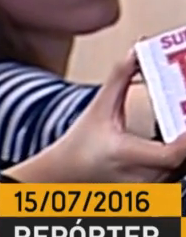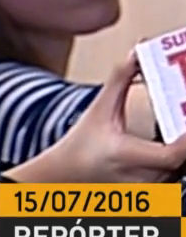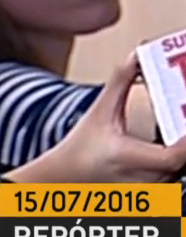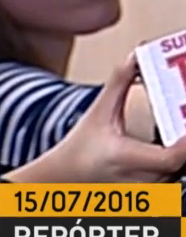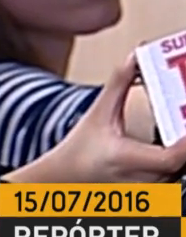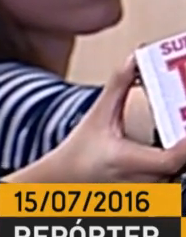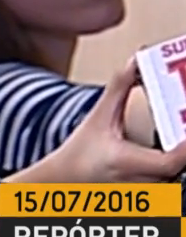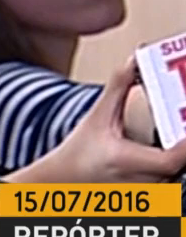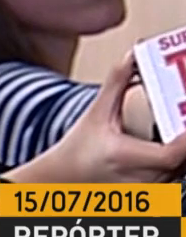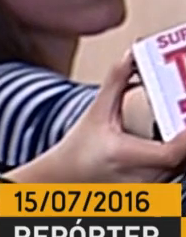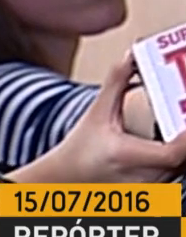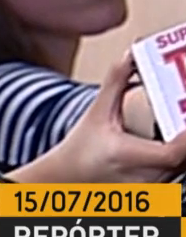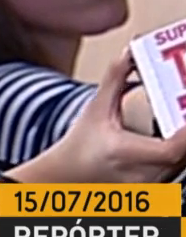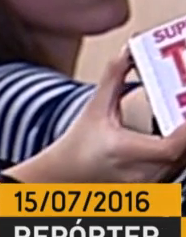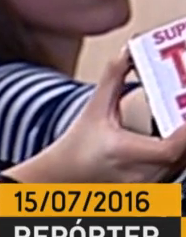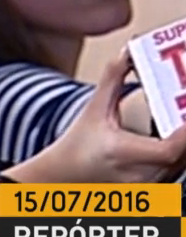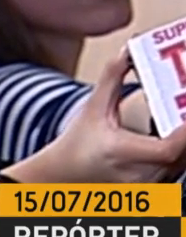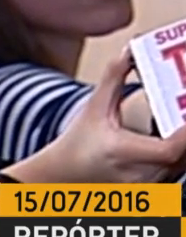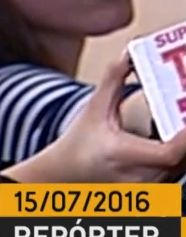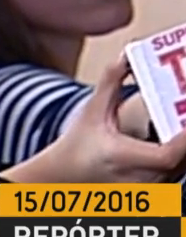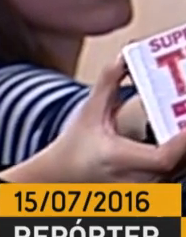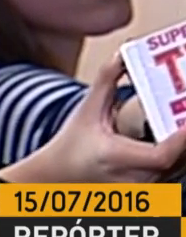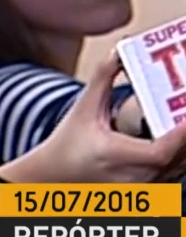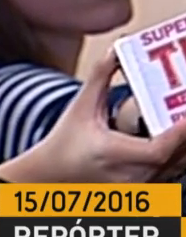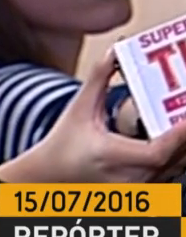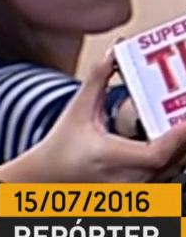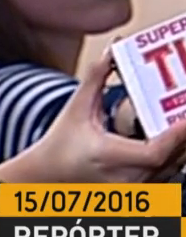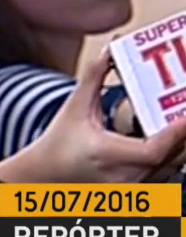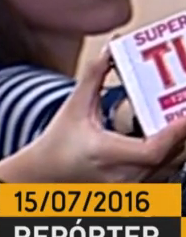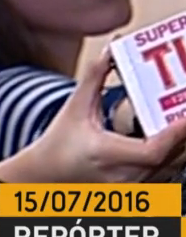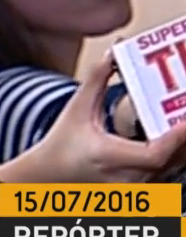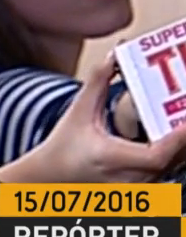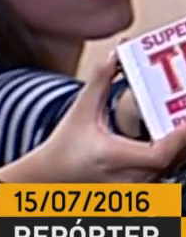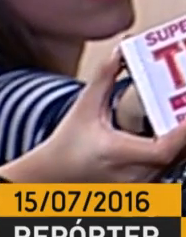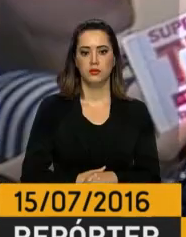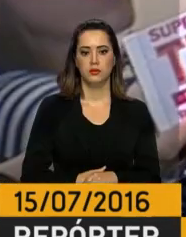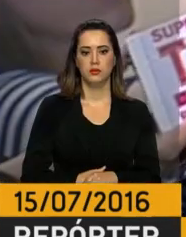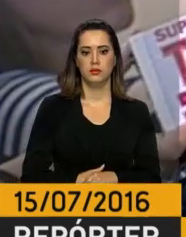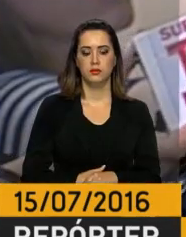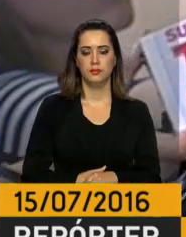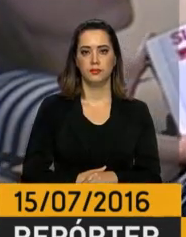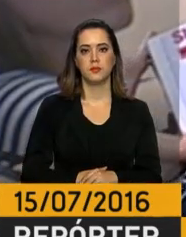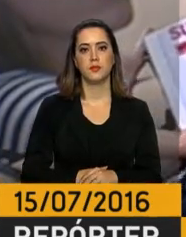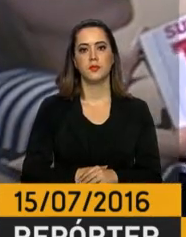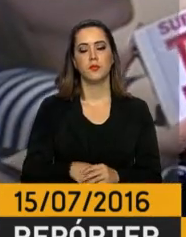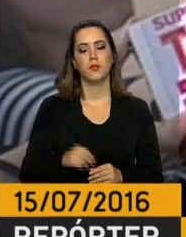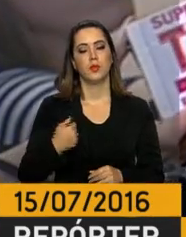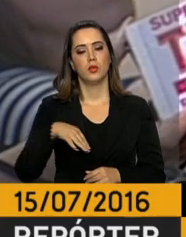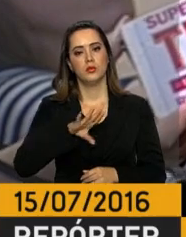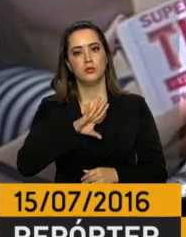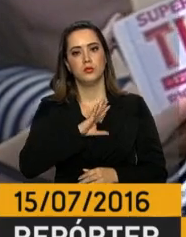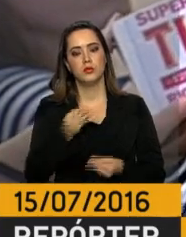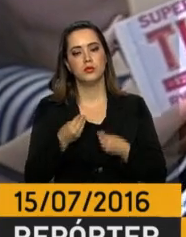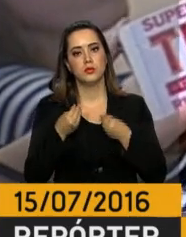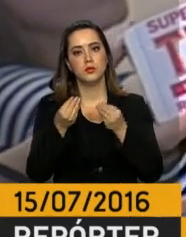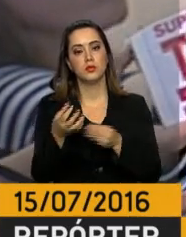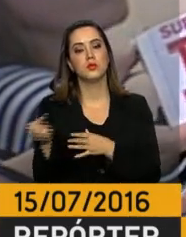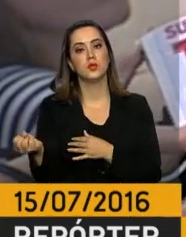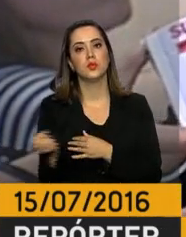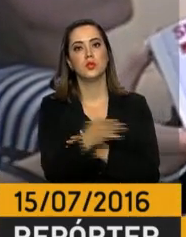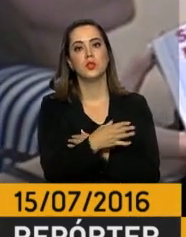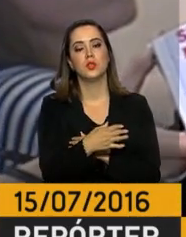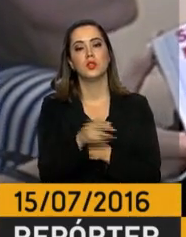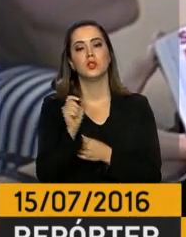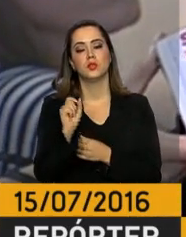ao ensino superior, FIES, e programas de educação básica. Então, a rigor, a gente está gerando novas oportunidades